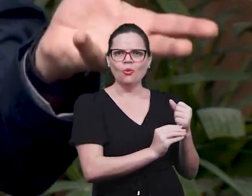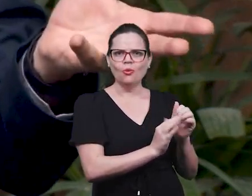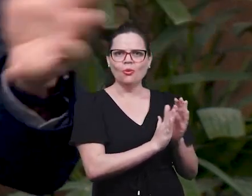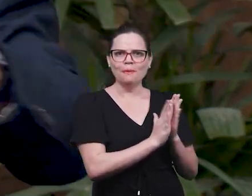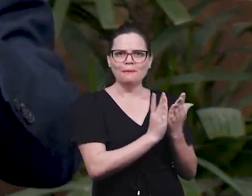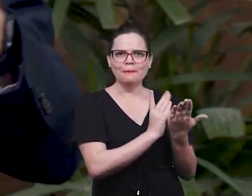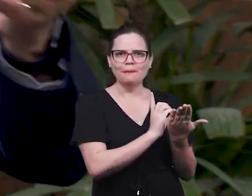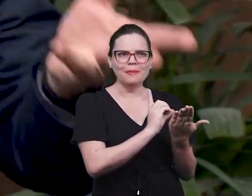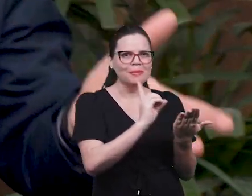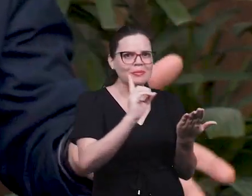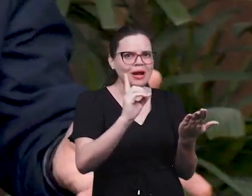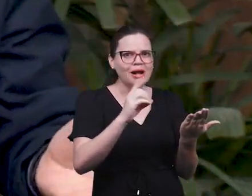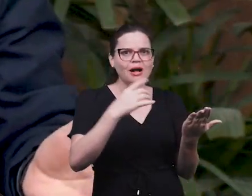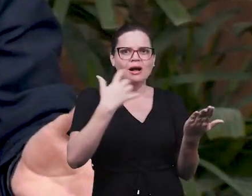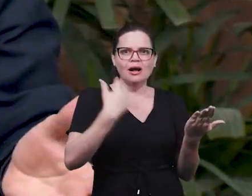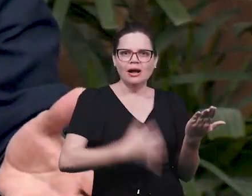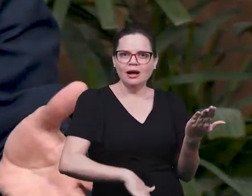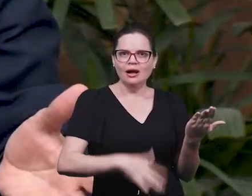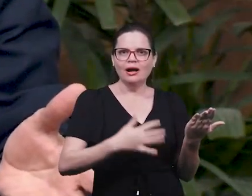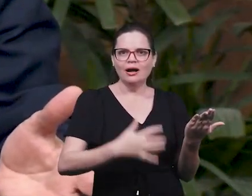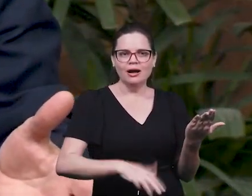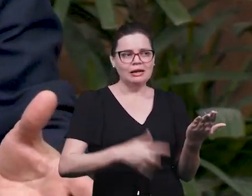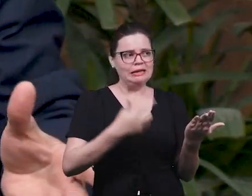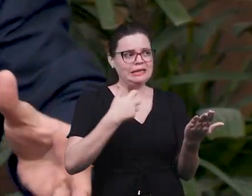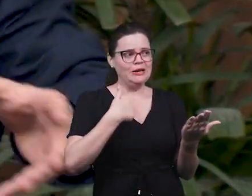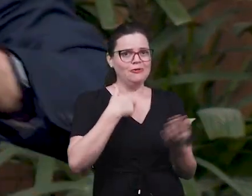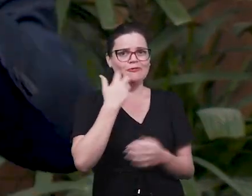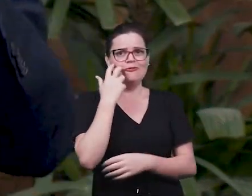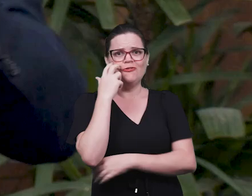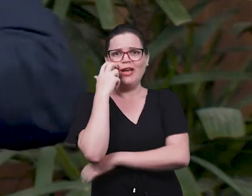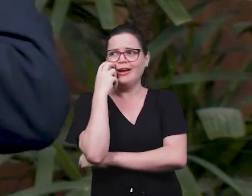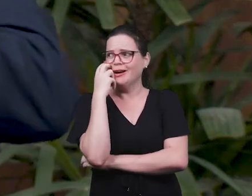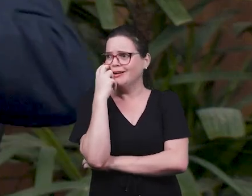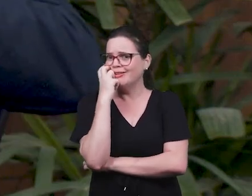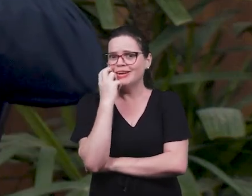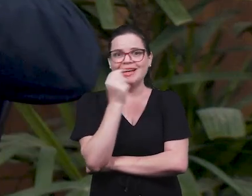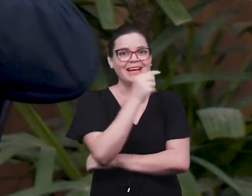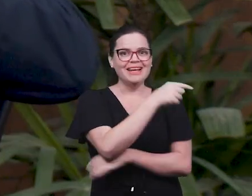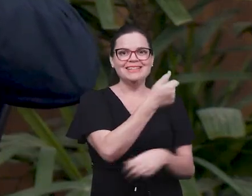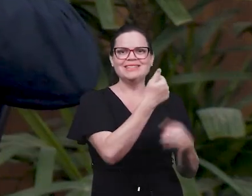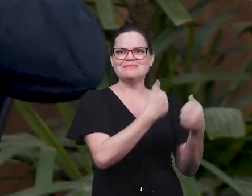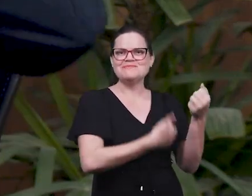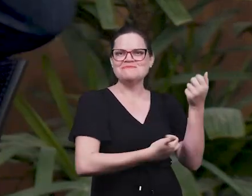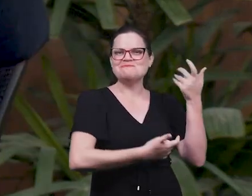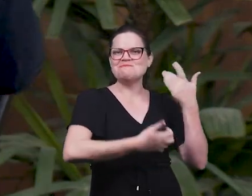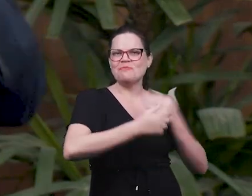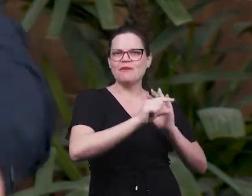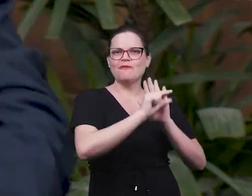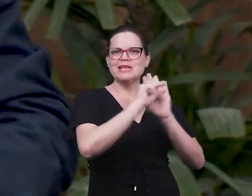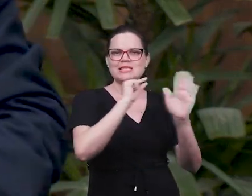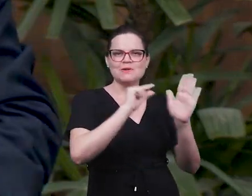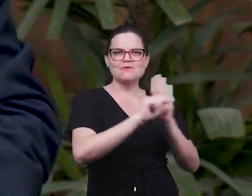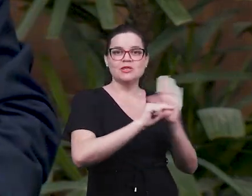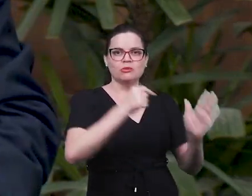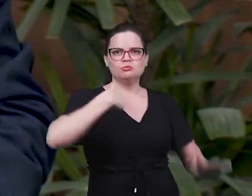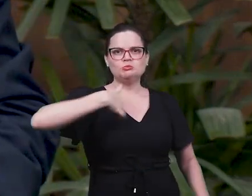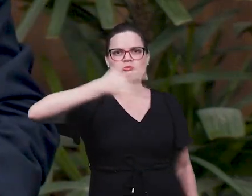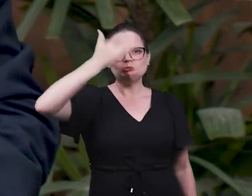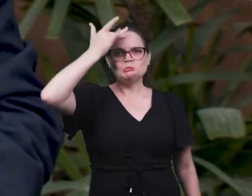ele tinha, que certamente ainda tem, e começava a falar das passagens, versículos de